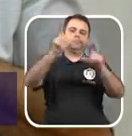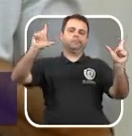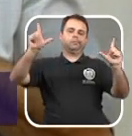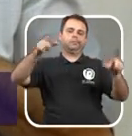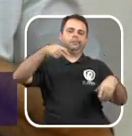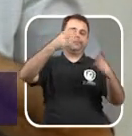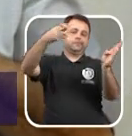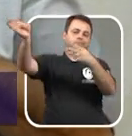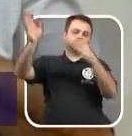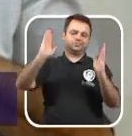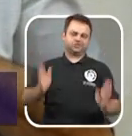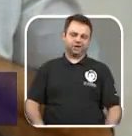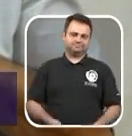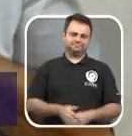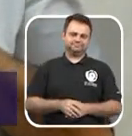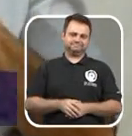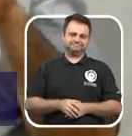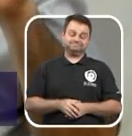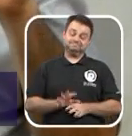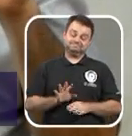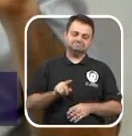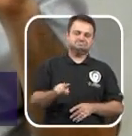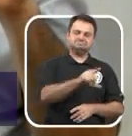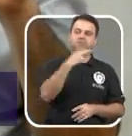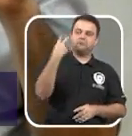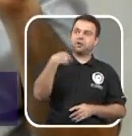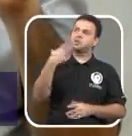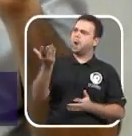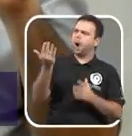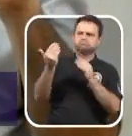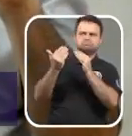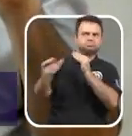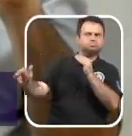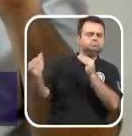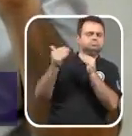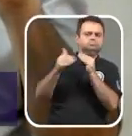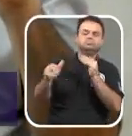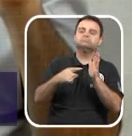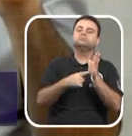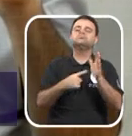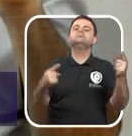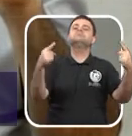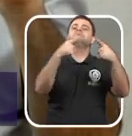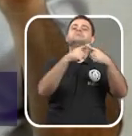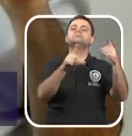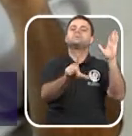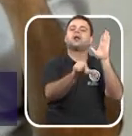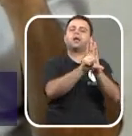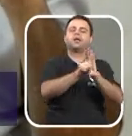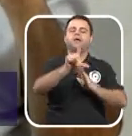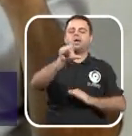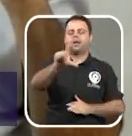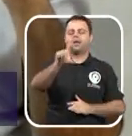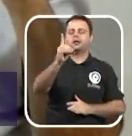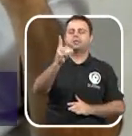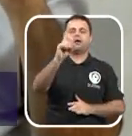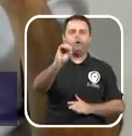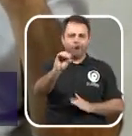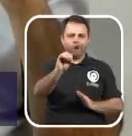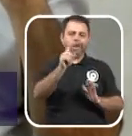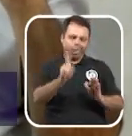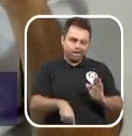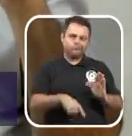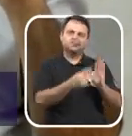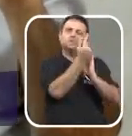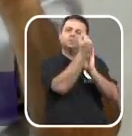eles votariam pela derrubada do veto. Isso é na LDO, na Lei de Diretrizes Orçamentárias. Por que nós precisamos aprovar